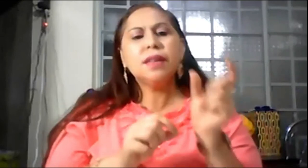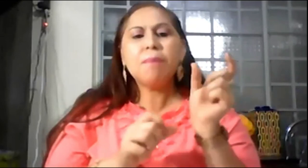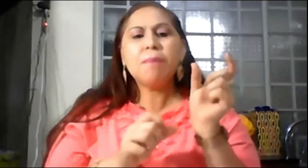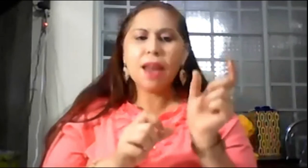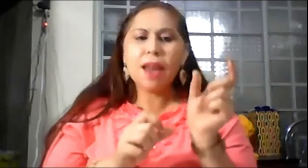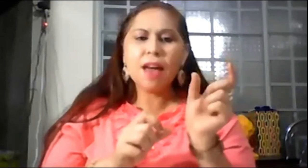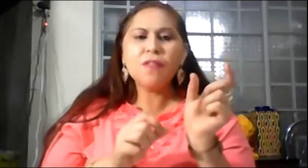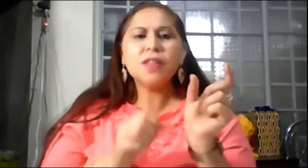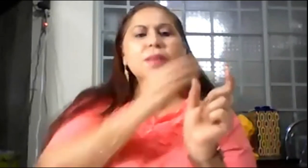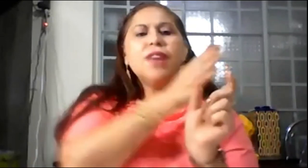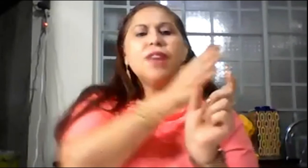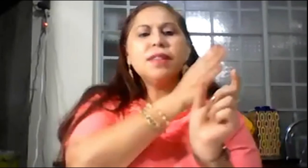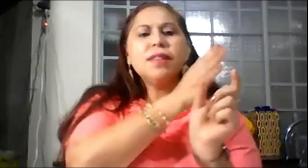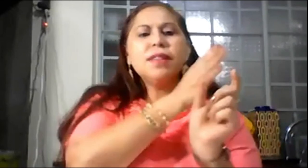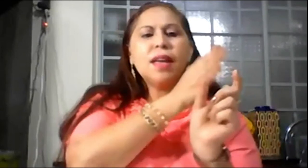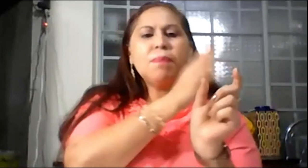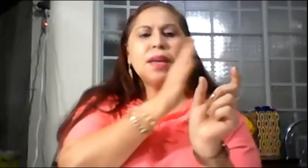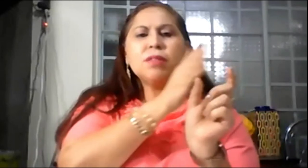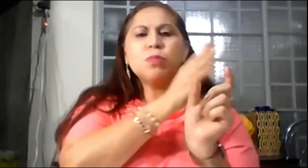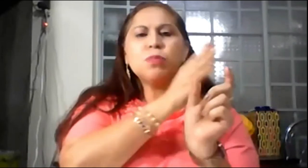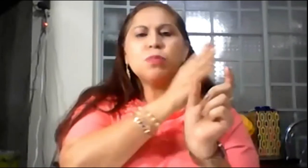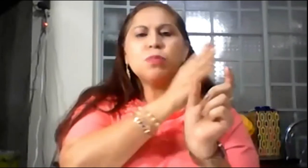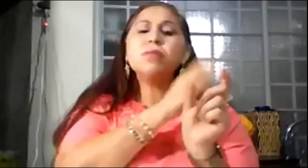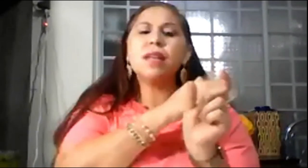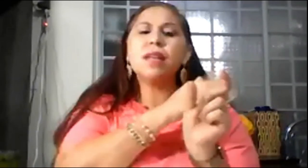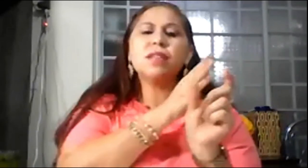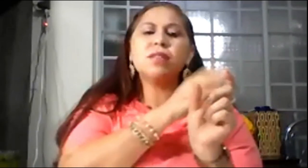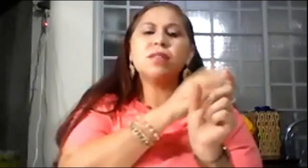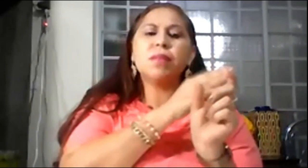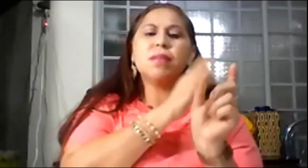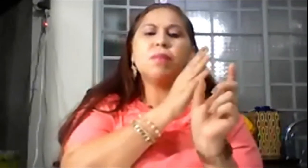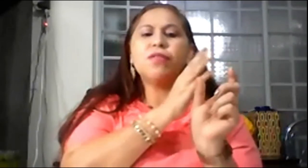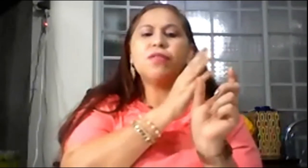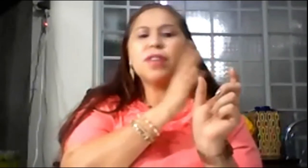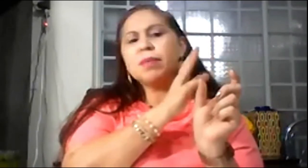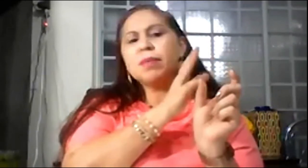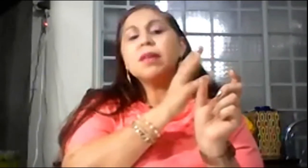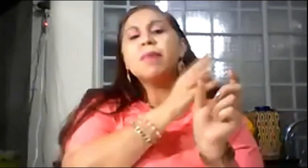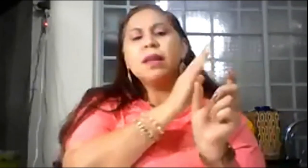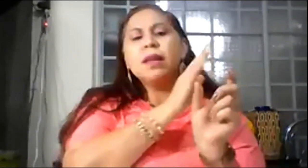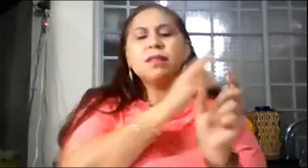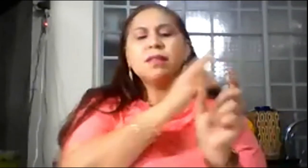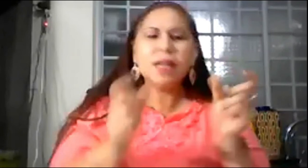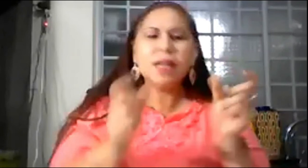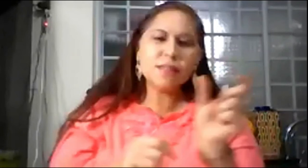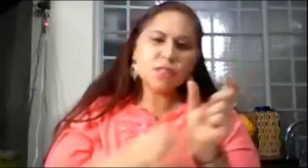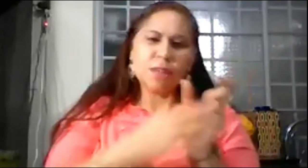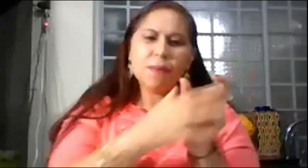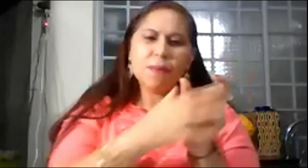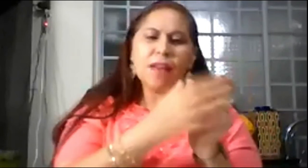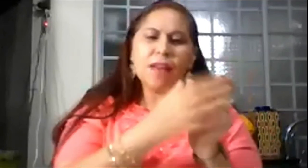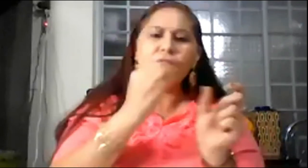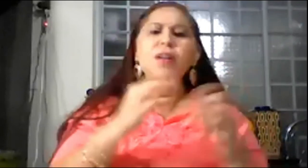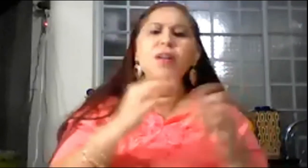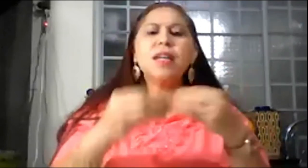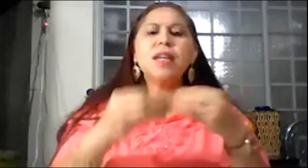na palavra também vai ter pequenos pedacinhos, né, que a gente chama de morfemas, e esses pedacinhos na palavra